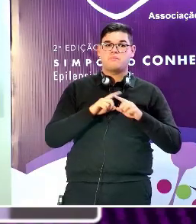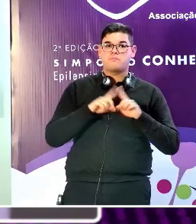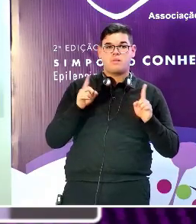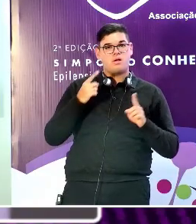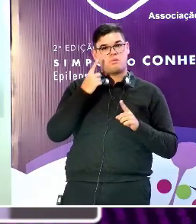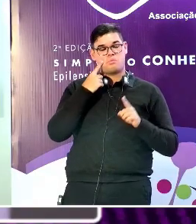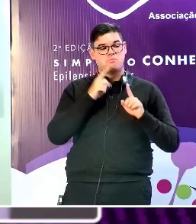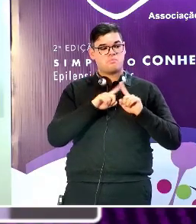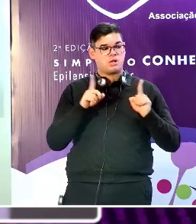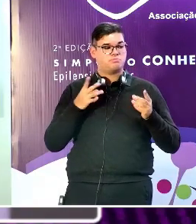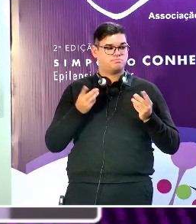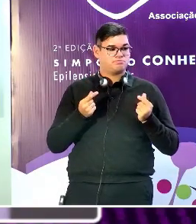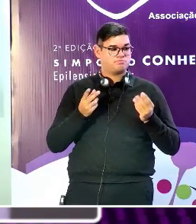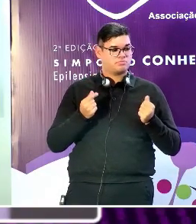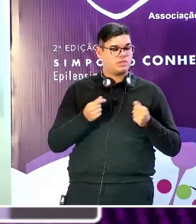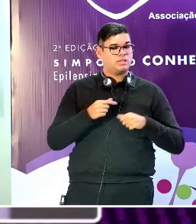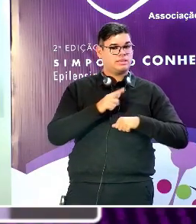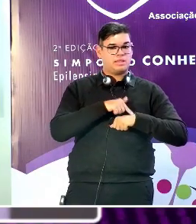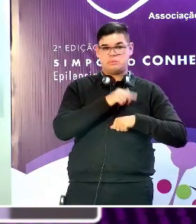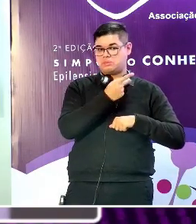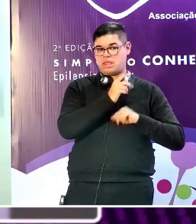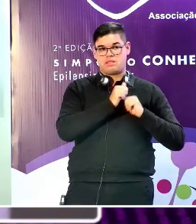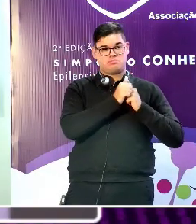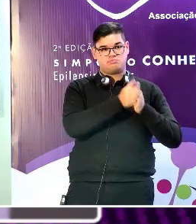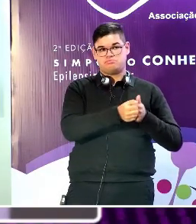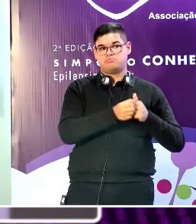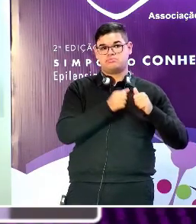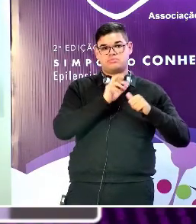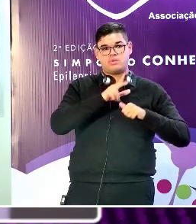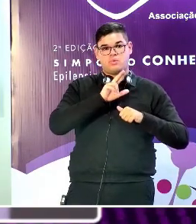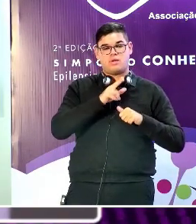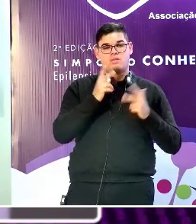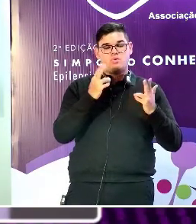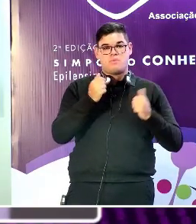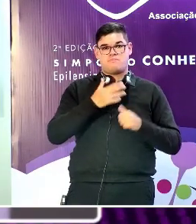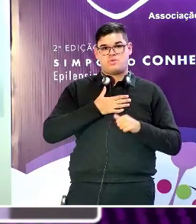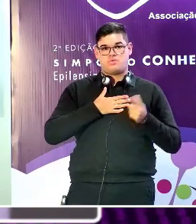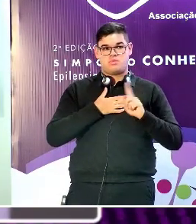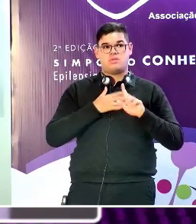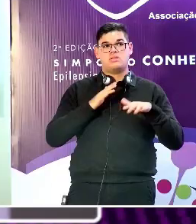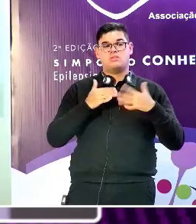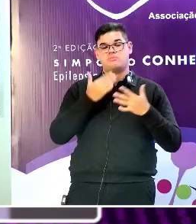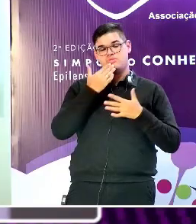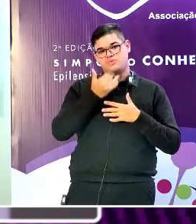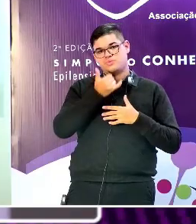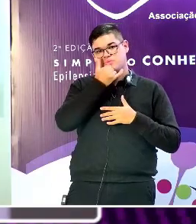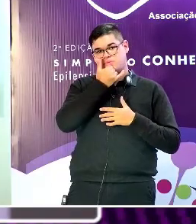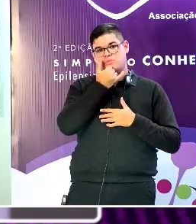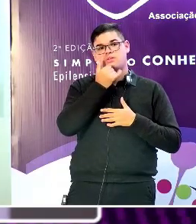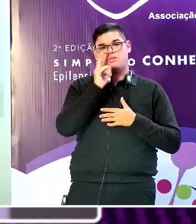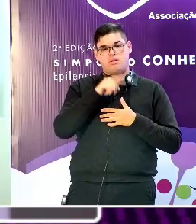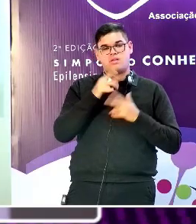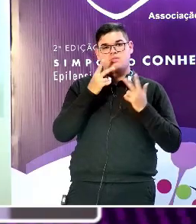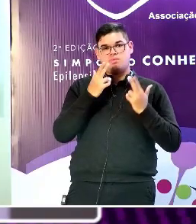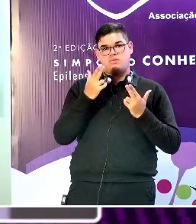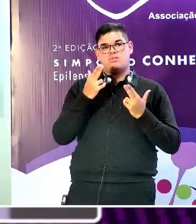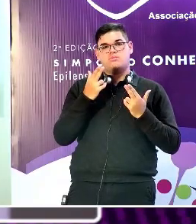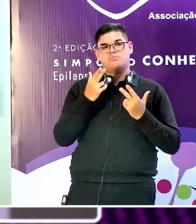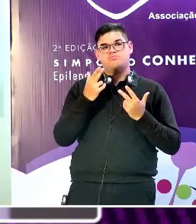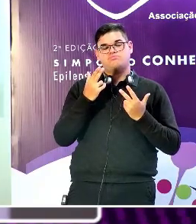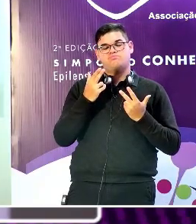ela segue um tempo dela, né, que não necessariamente é o nosso. Então, eu pedi desculpas como cientista, mas a gente está lutando